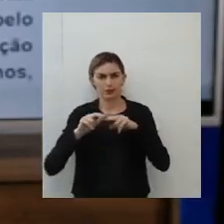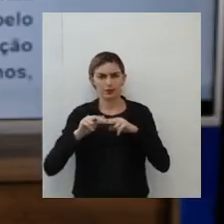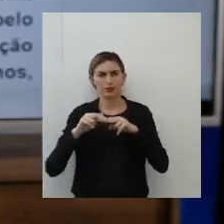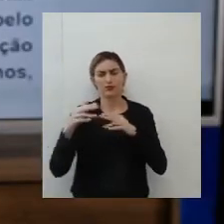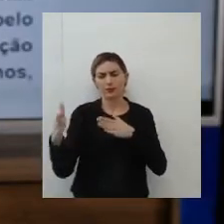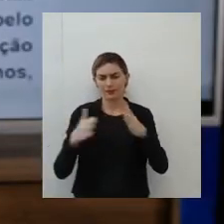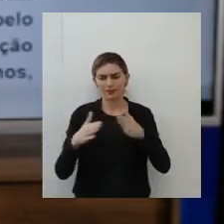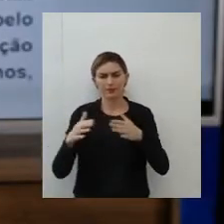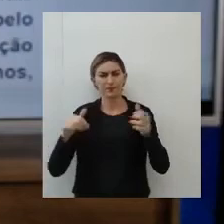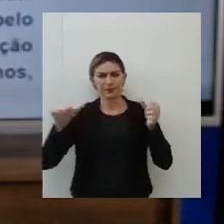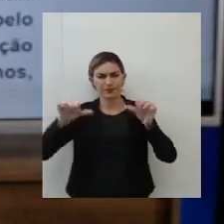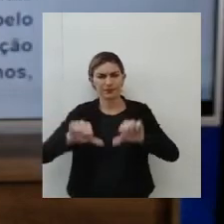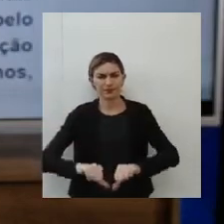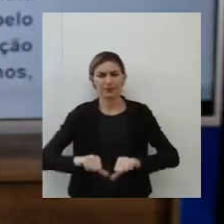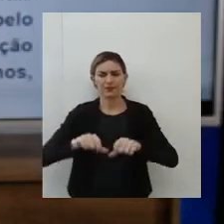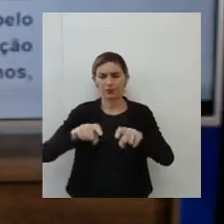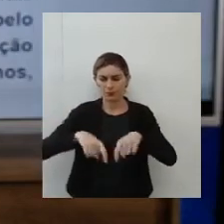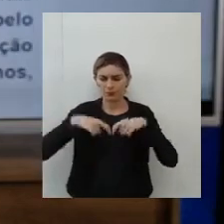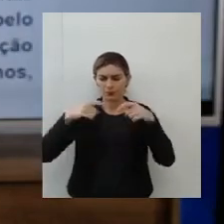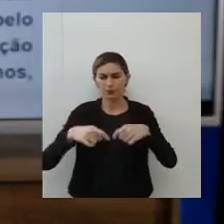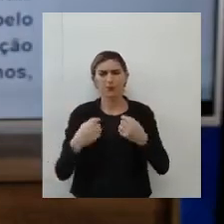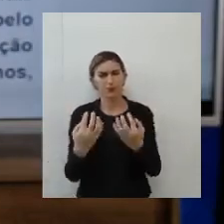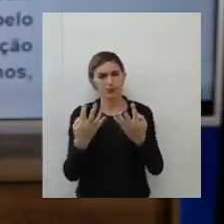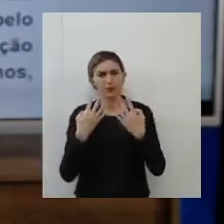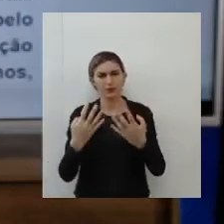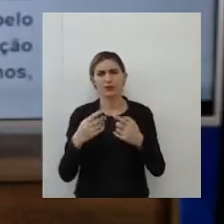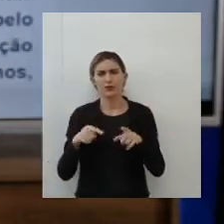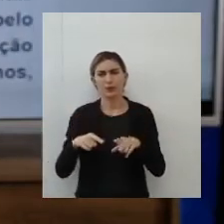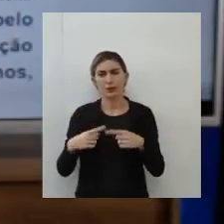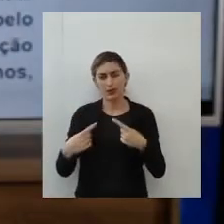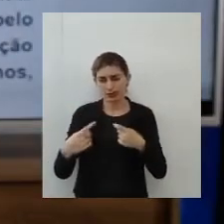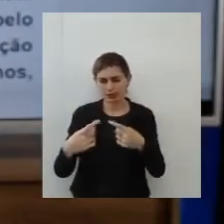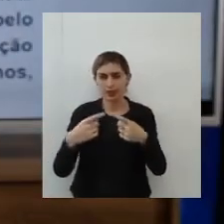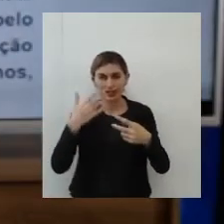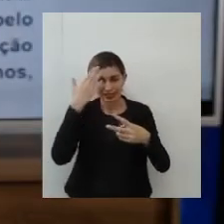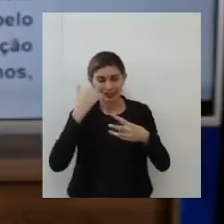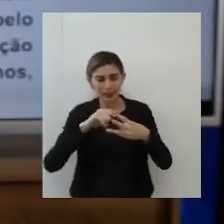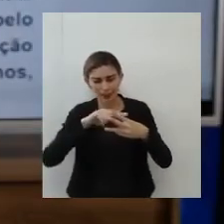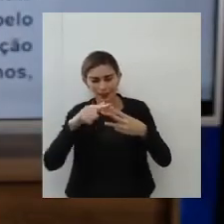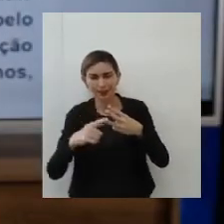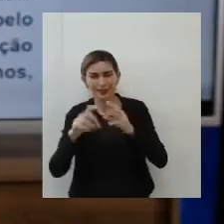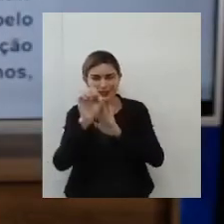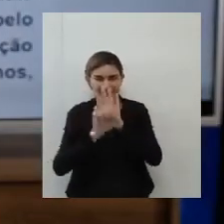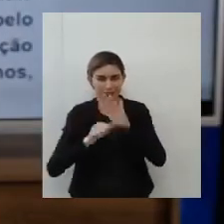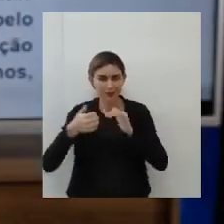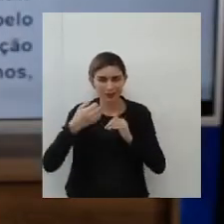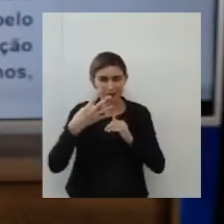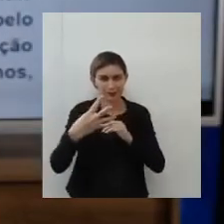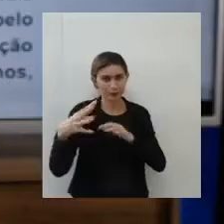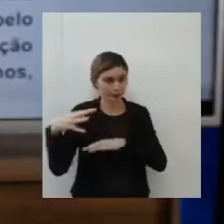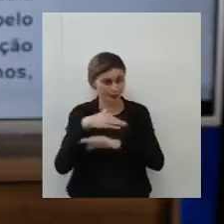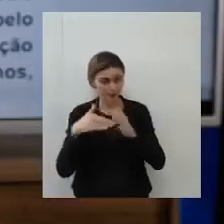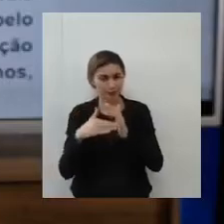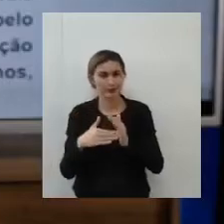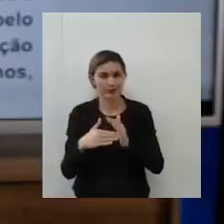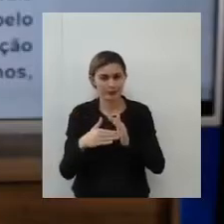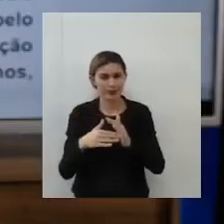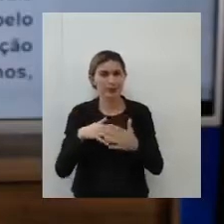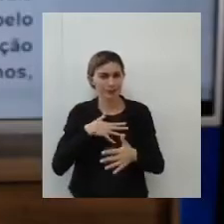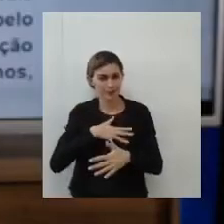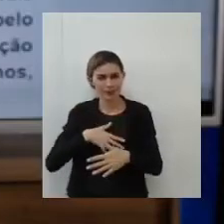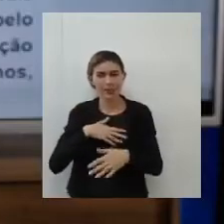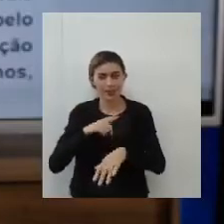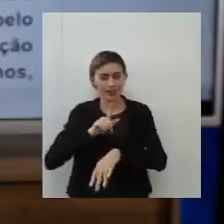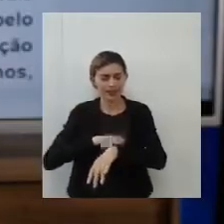pelo precário equilíbrio da produção agrícola e da Guerra dos 100 Anos. Na verdade, você quer saber de todo o século XIV. E, Laís, seria um prazer